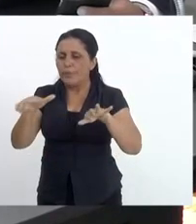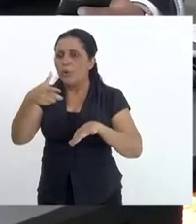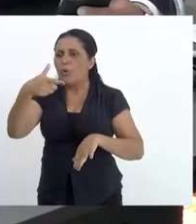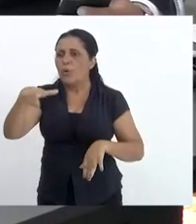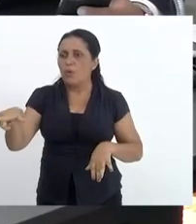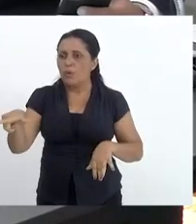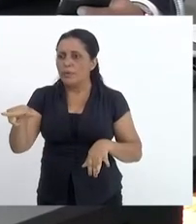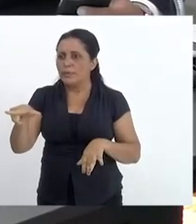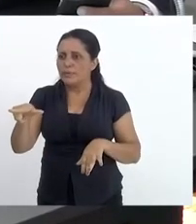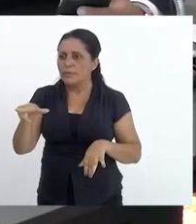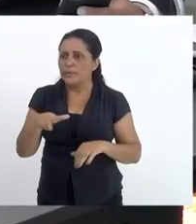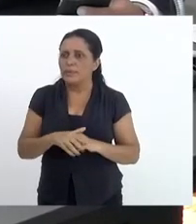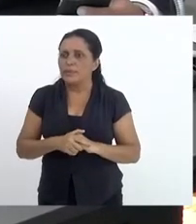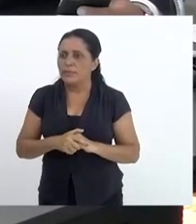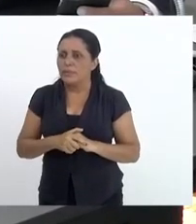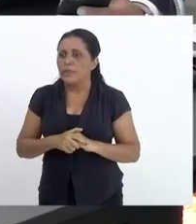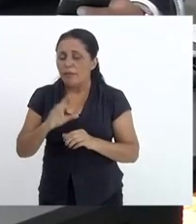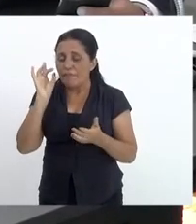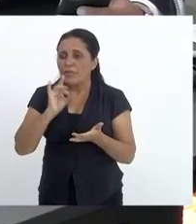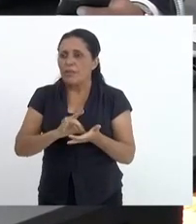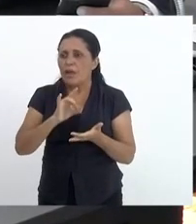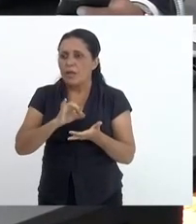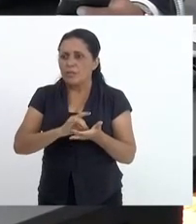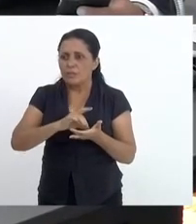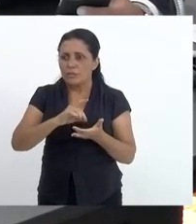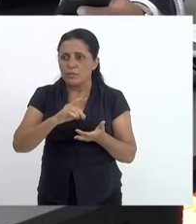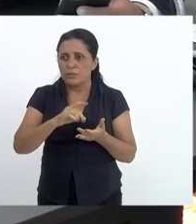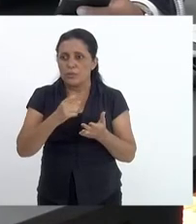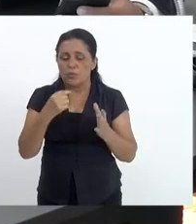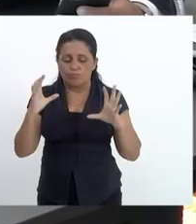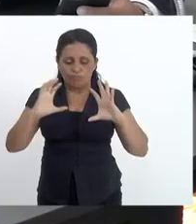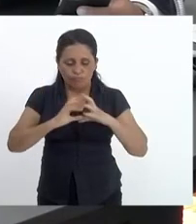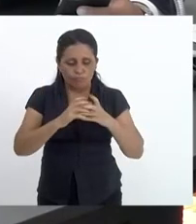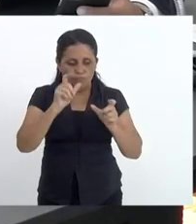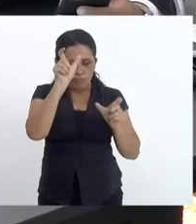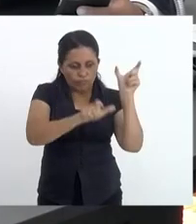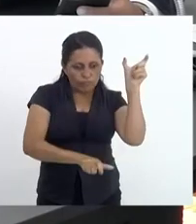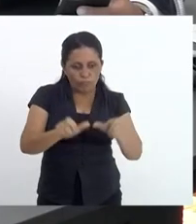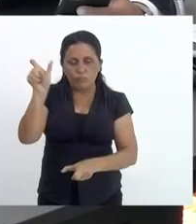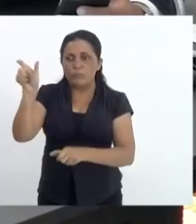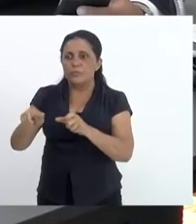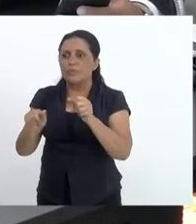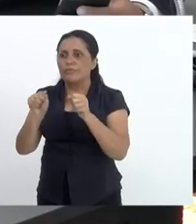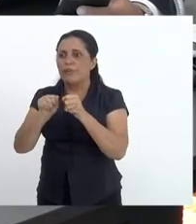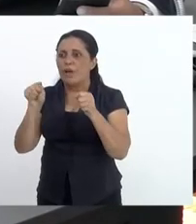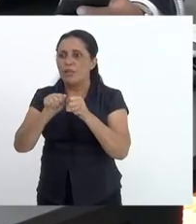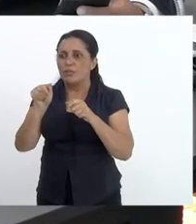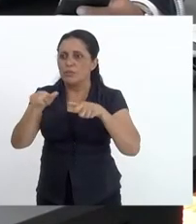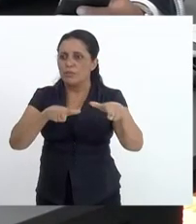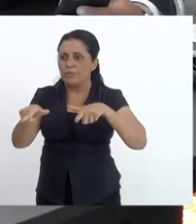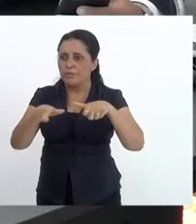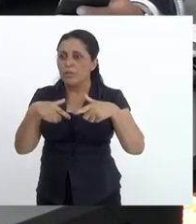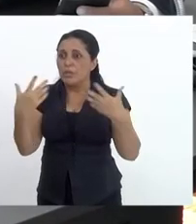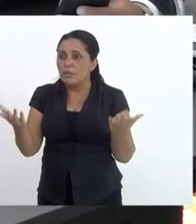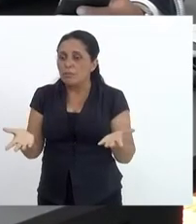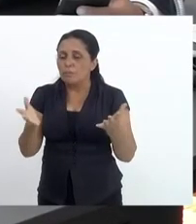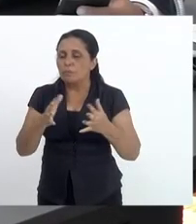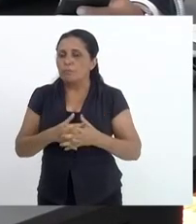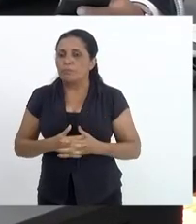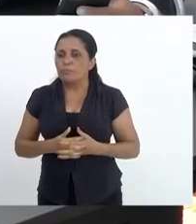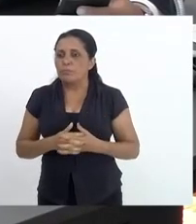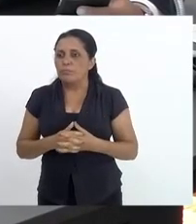uma outra modalidade de servidores que fazem um serviço não na unidade física. Então...